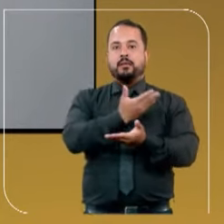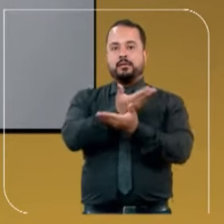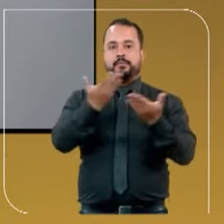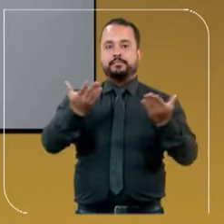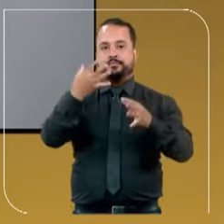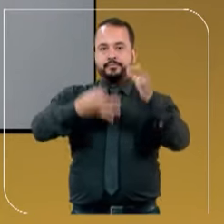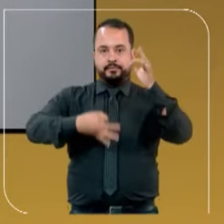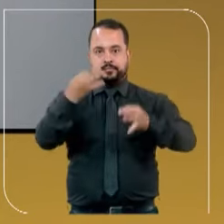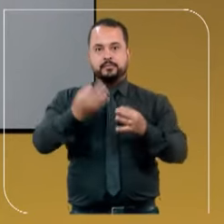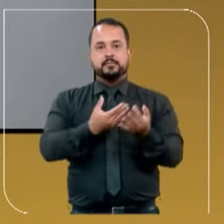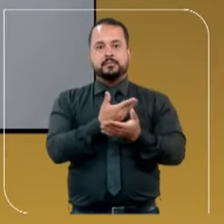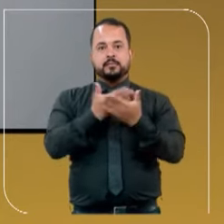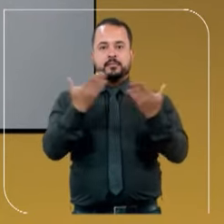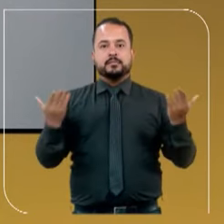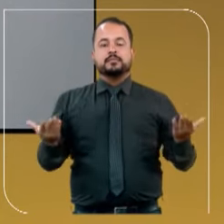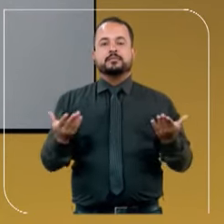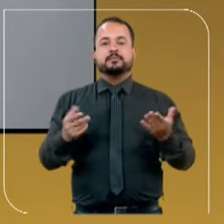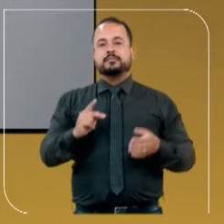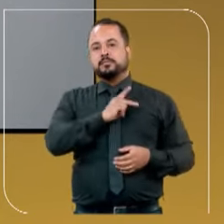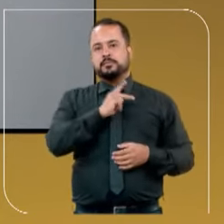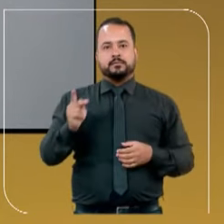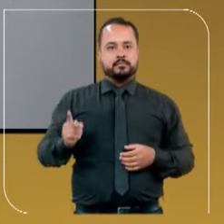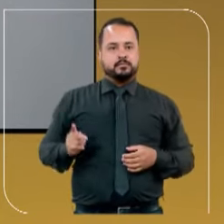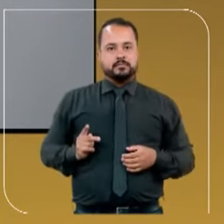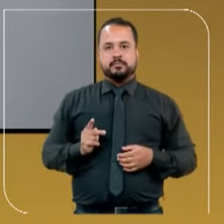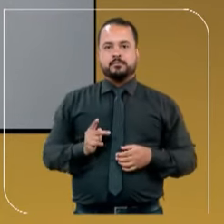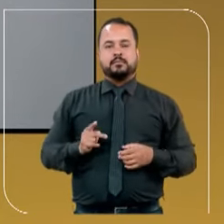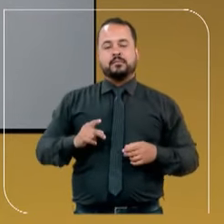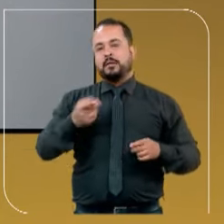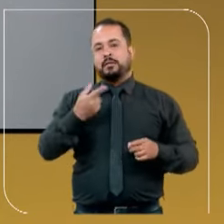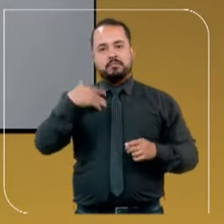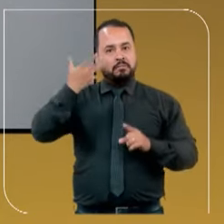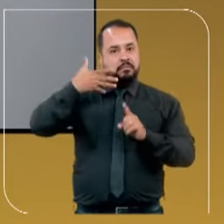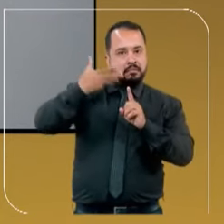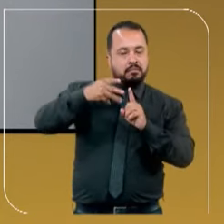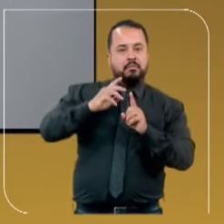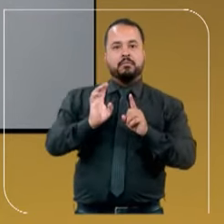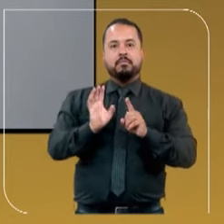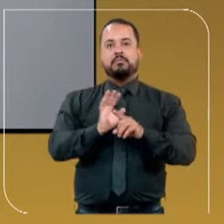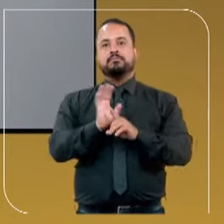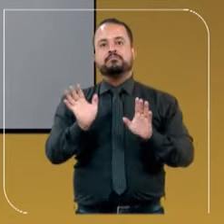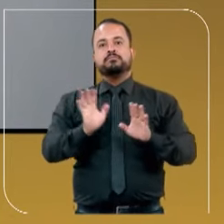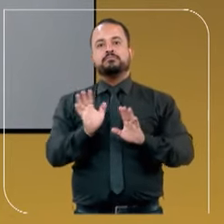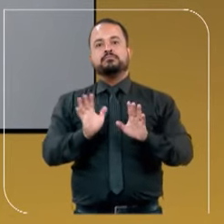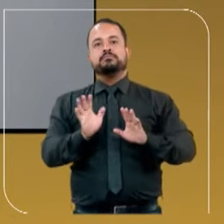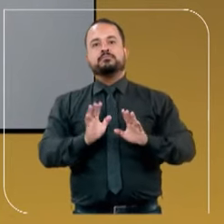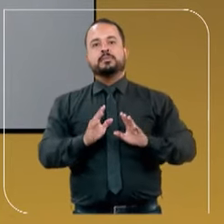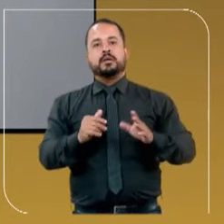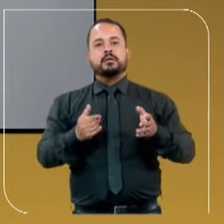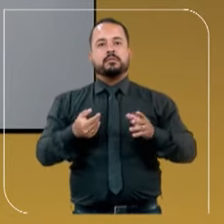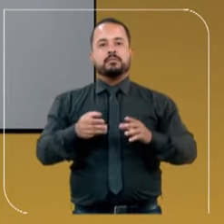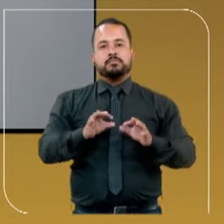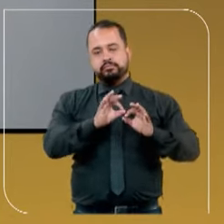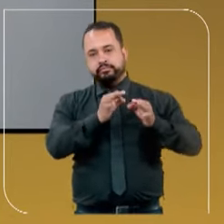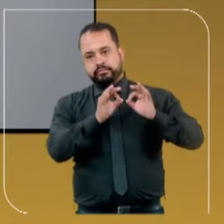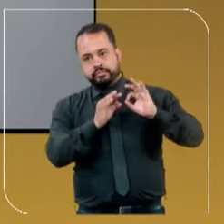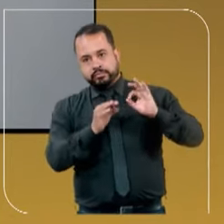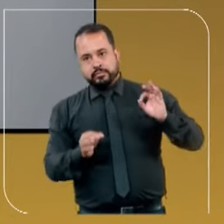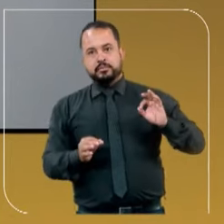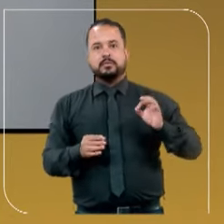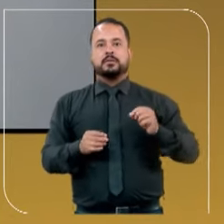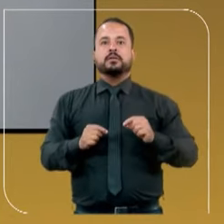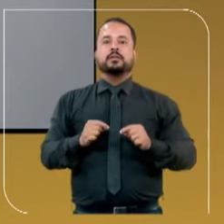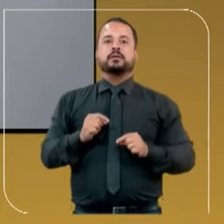Benjamin, não farei um longo discurso, a nominata será mais longa que o discurso, garanto a Vossas Excelências,